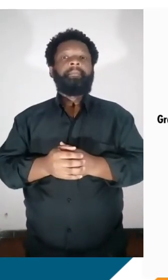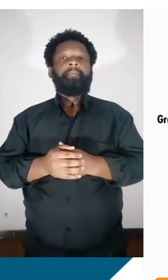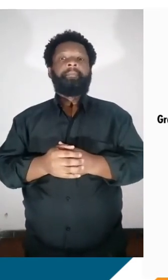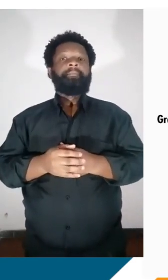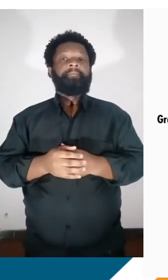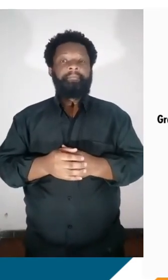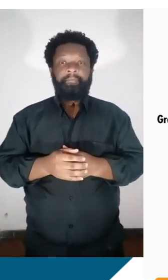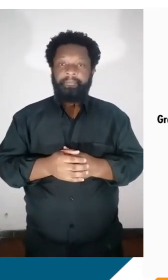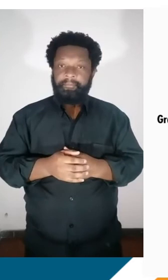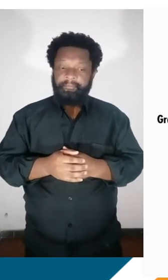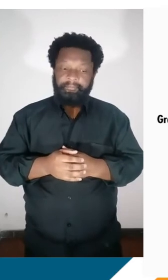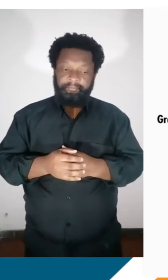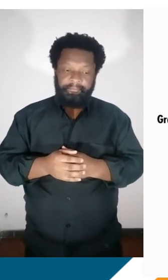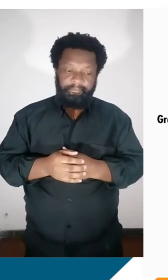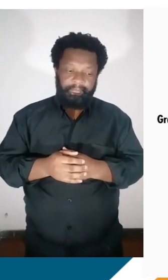barriga, né?